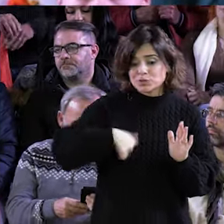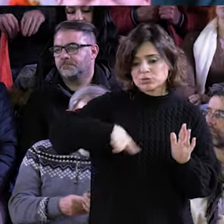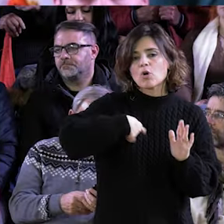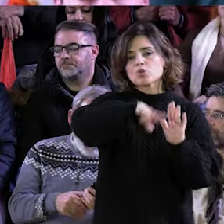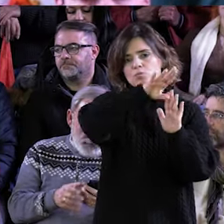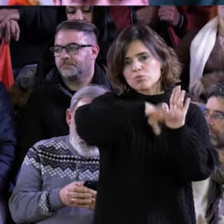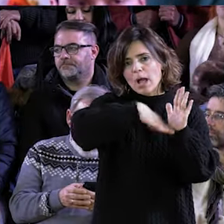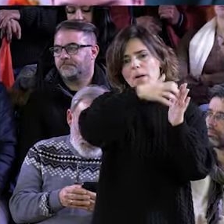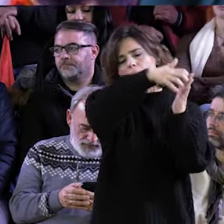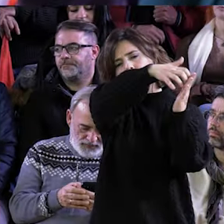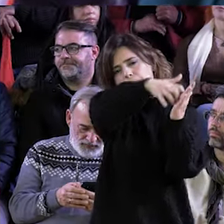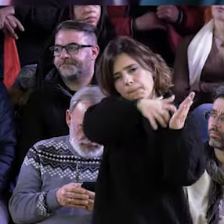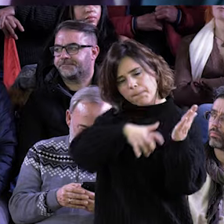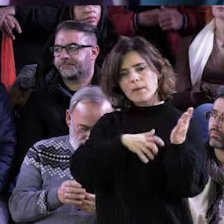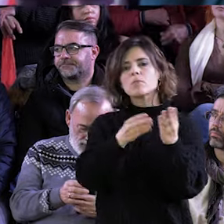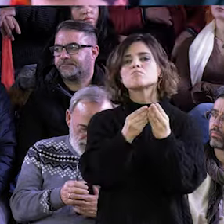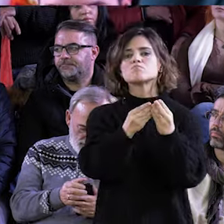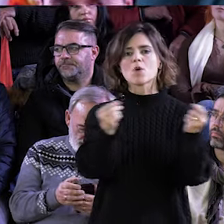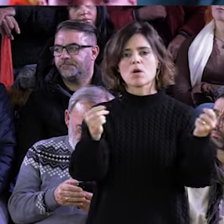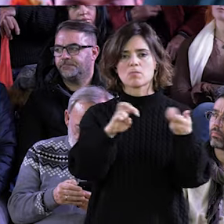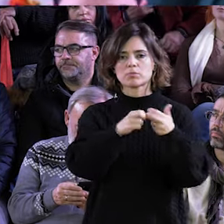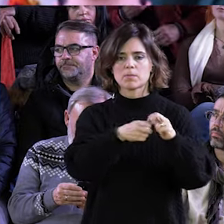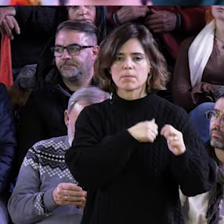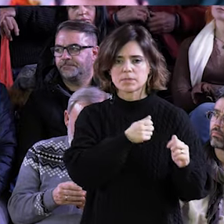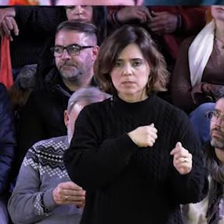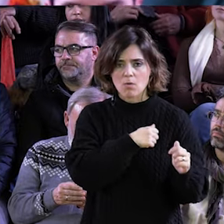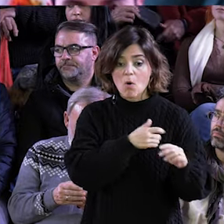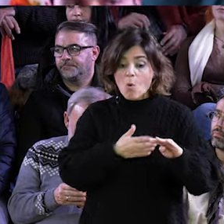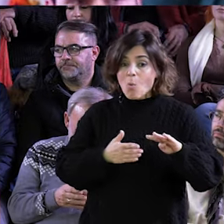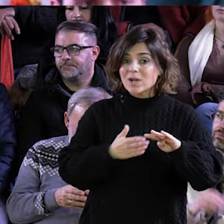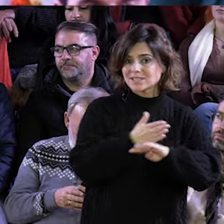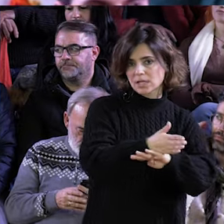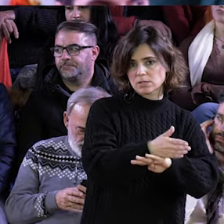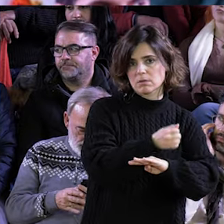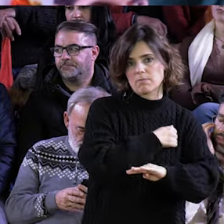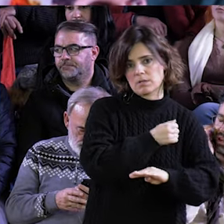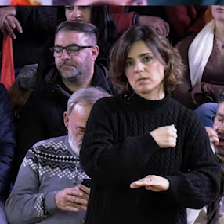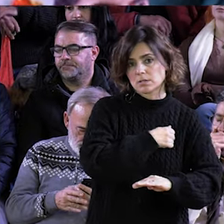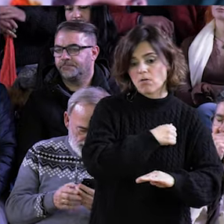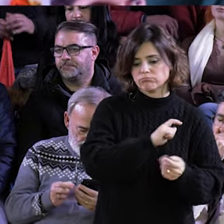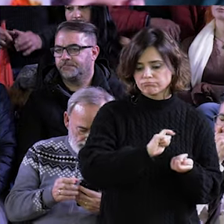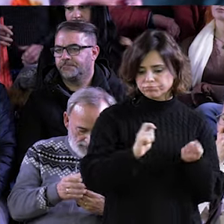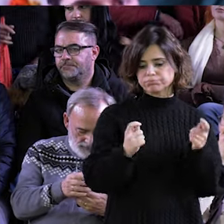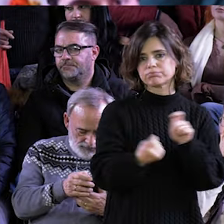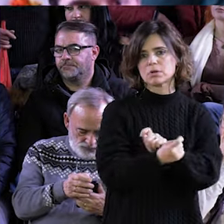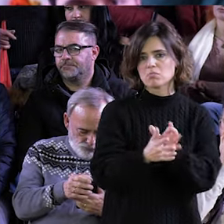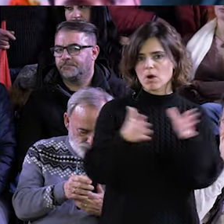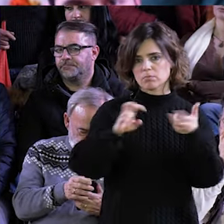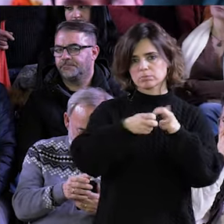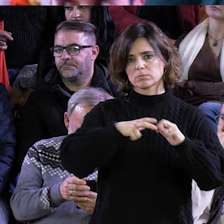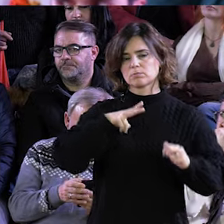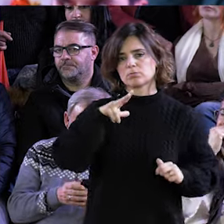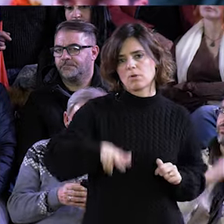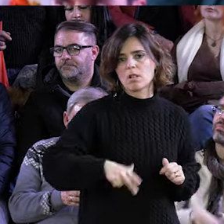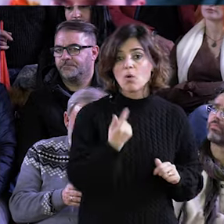programa. O acesso à habitação transformou-se na nova austeridade em Portugal. O custo exorbitante e especulativo